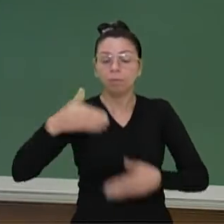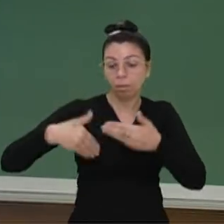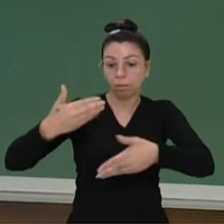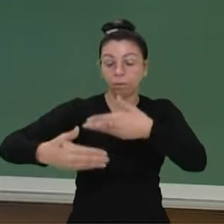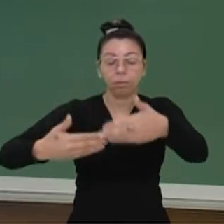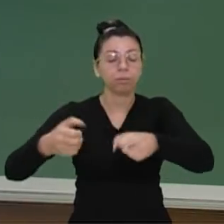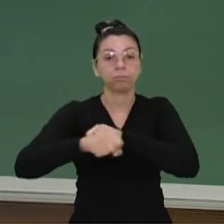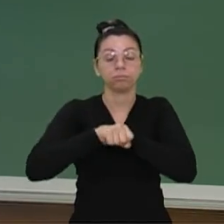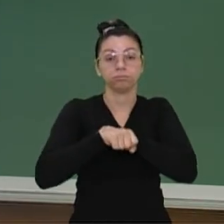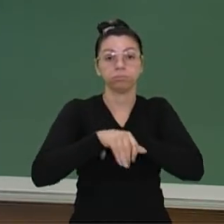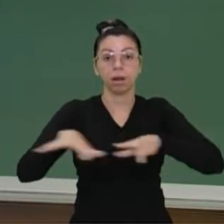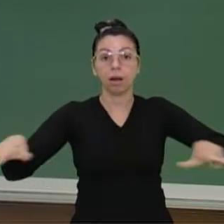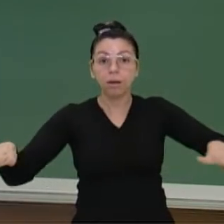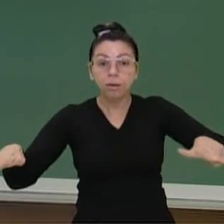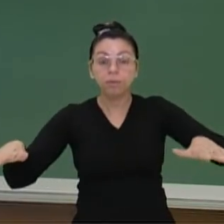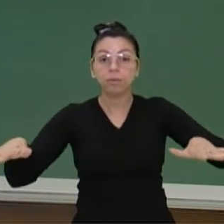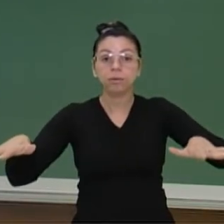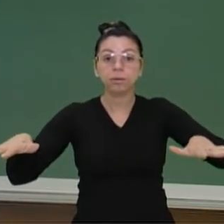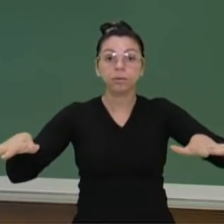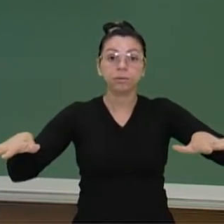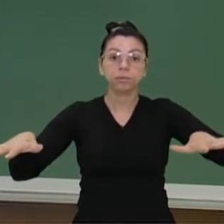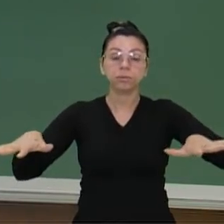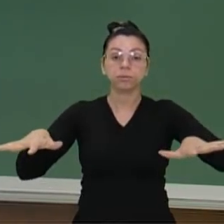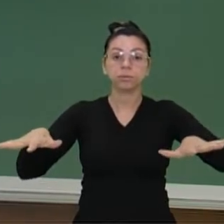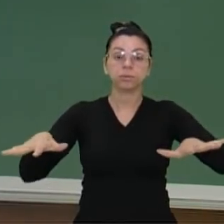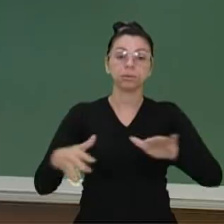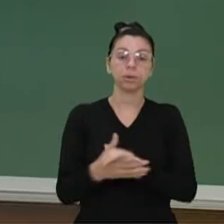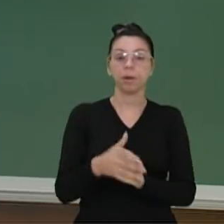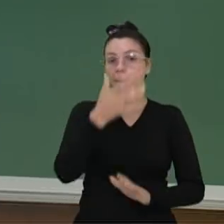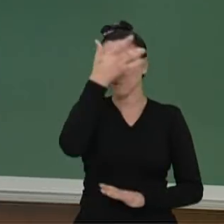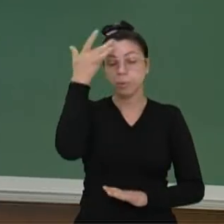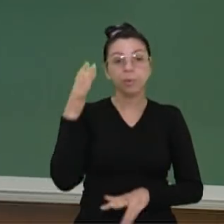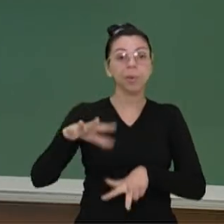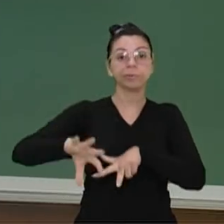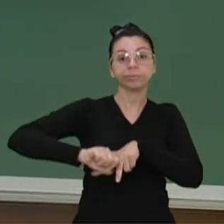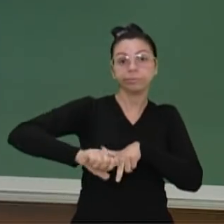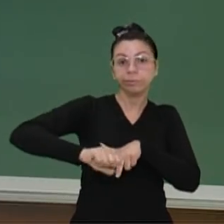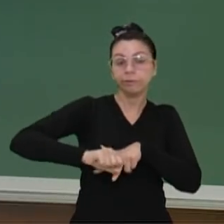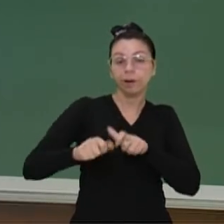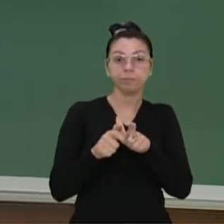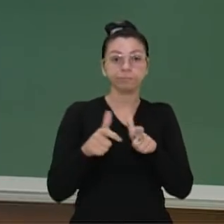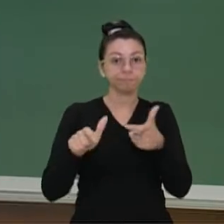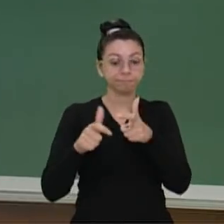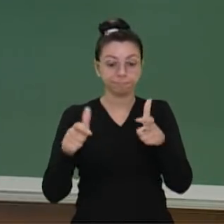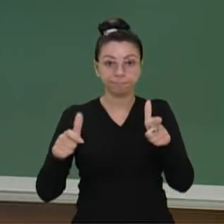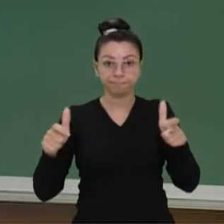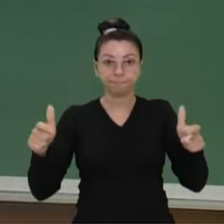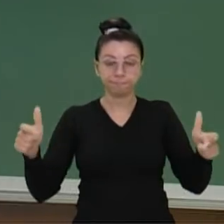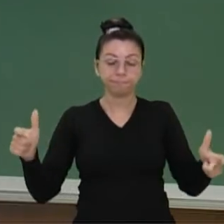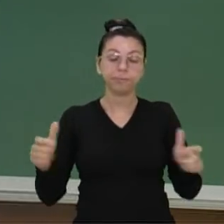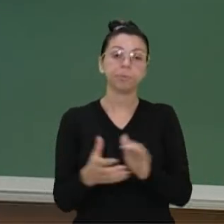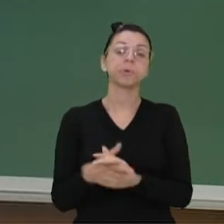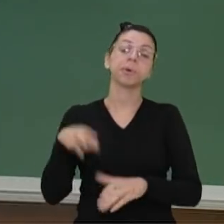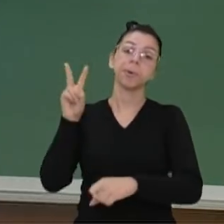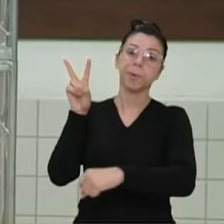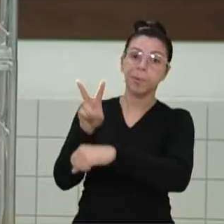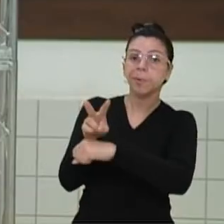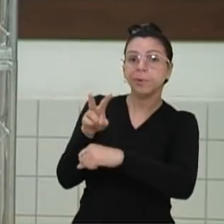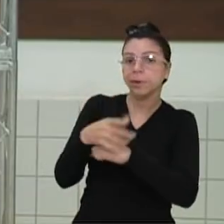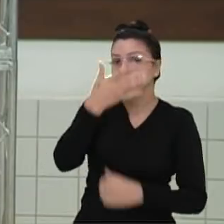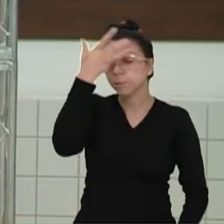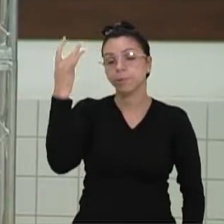duas, outras três, e aí o número de infectados vai aumentando. Então, para a gente cuidar de quem a gente ama, cuidar da